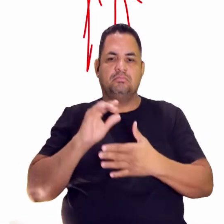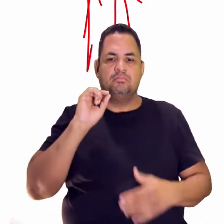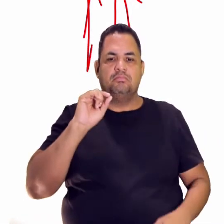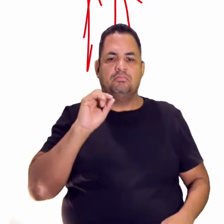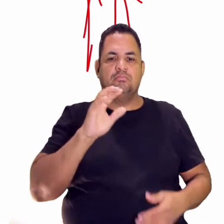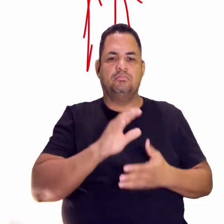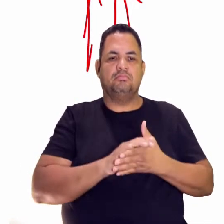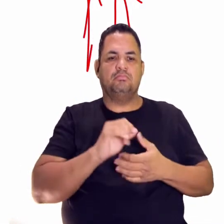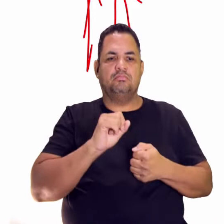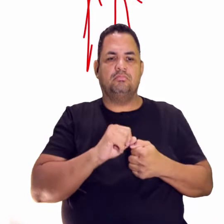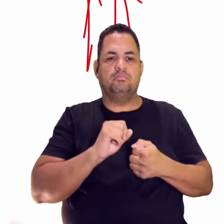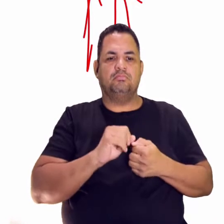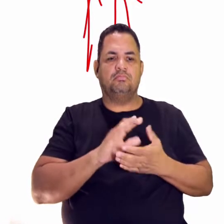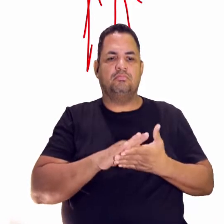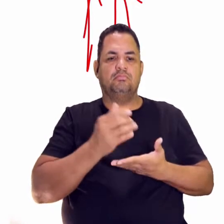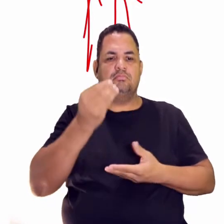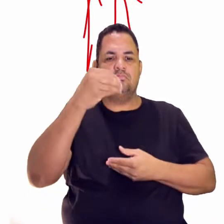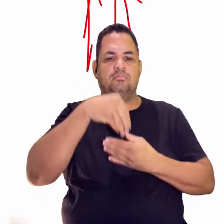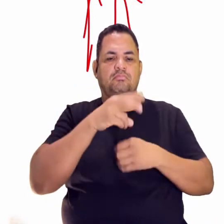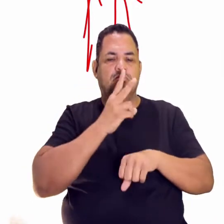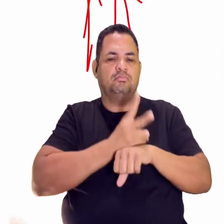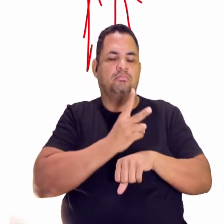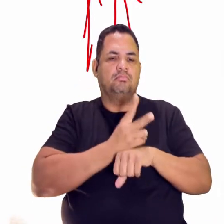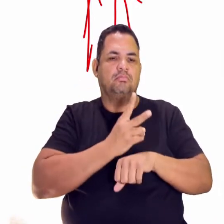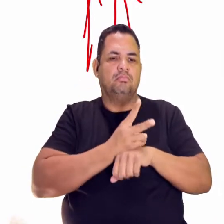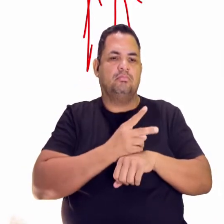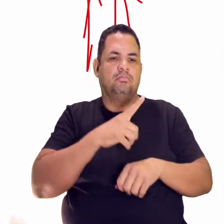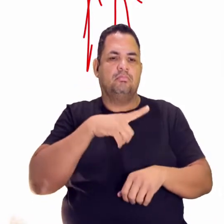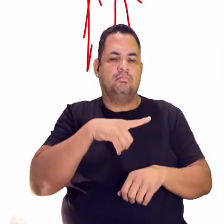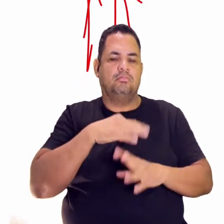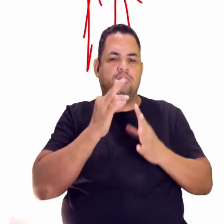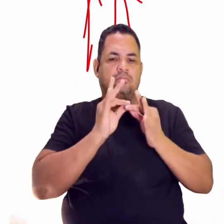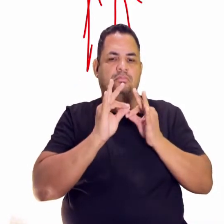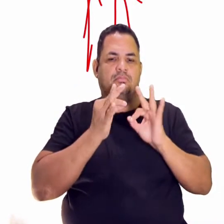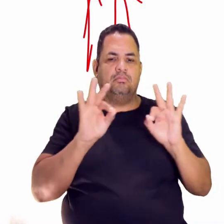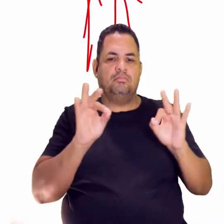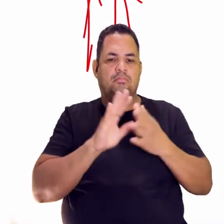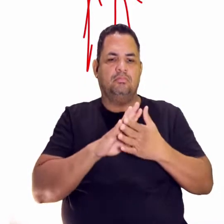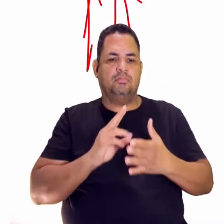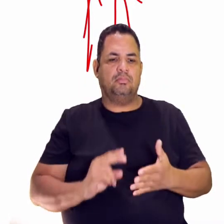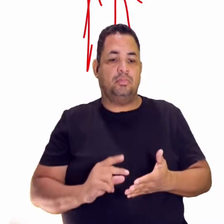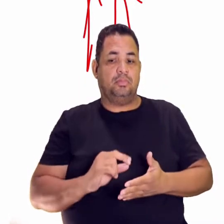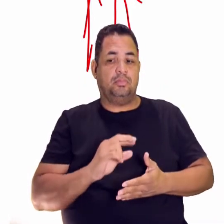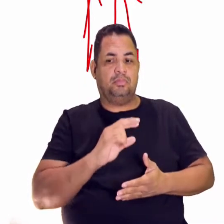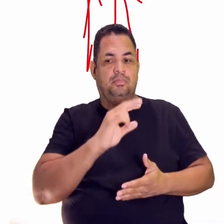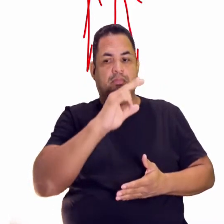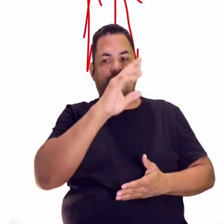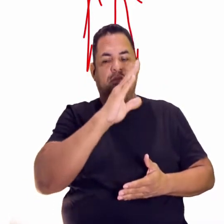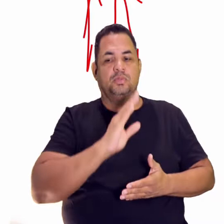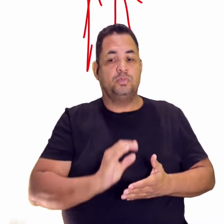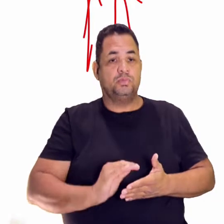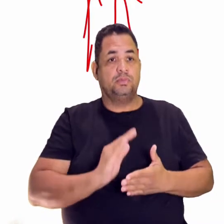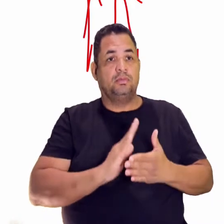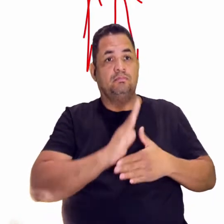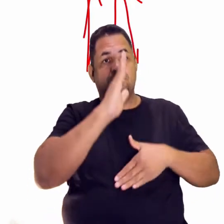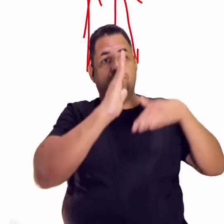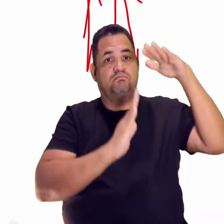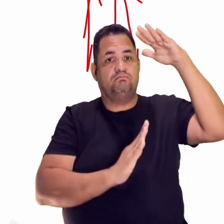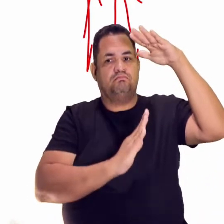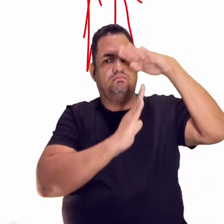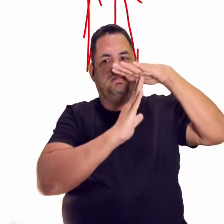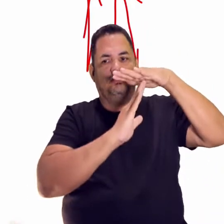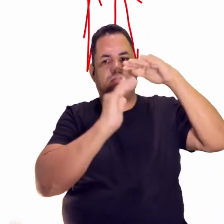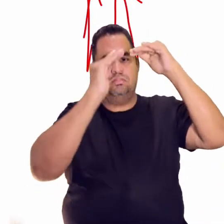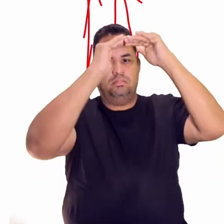uma instalação, e no meio dessa instalação simplesmente tinha uma escada, e lá no teto